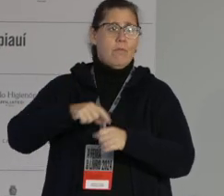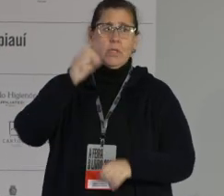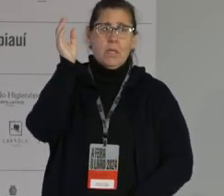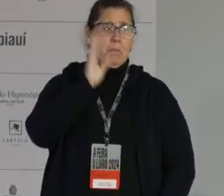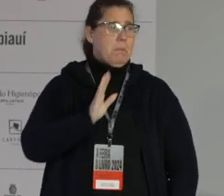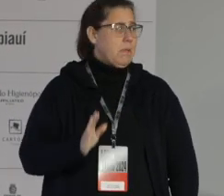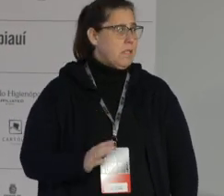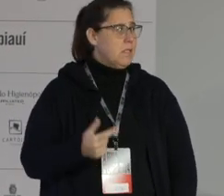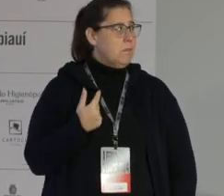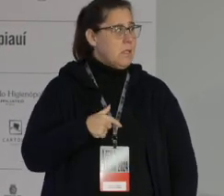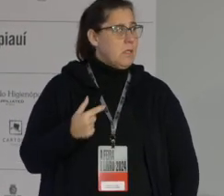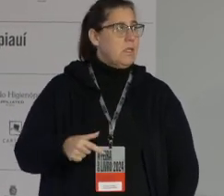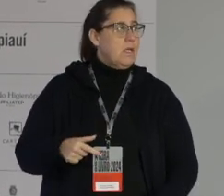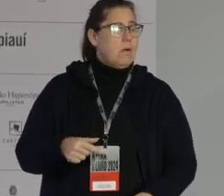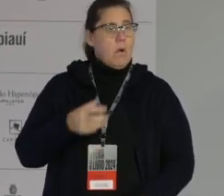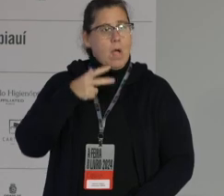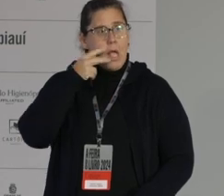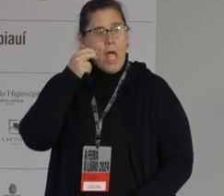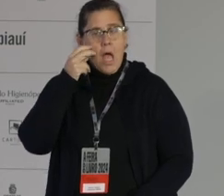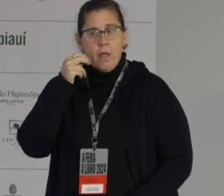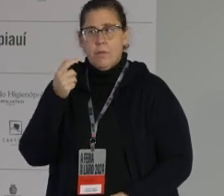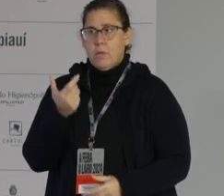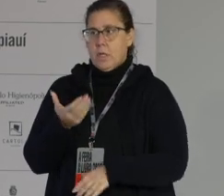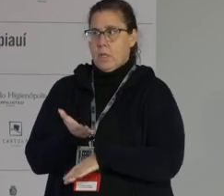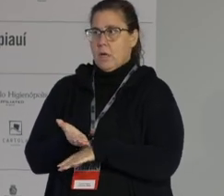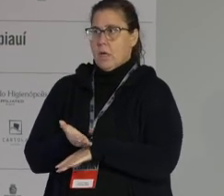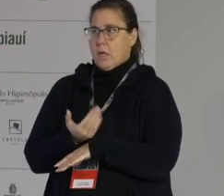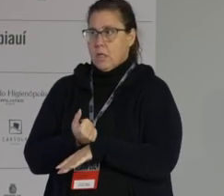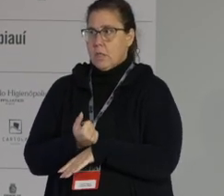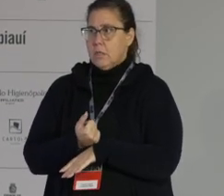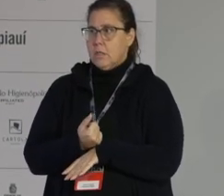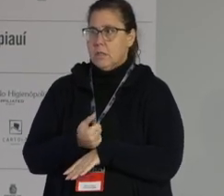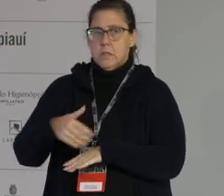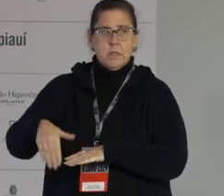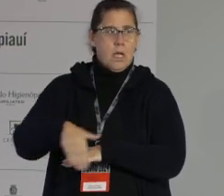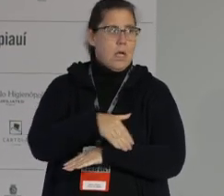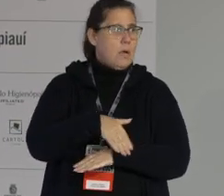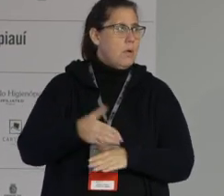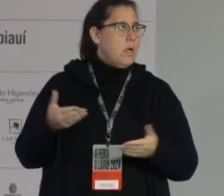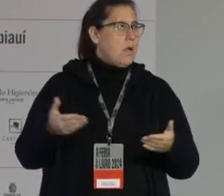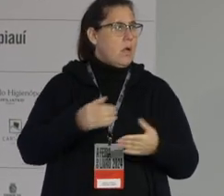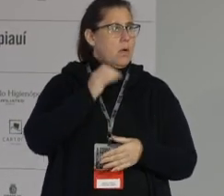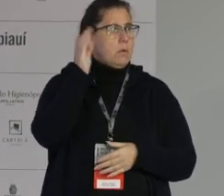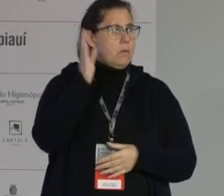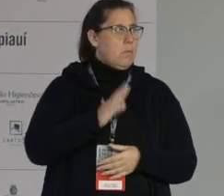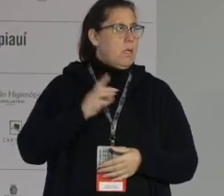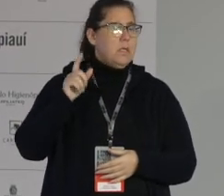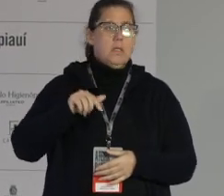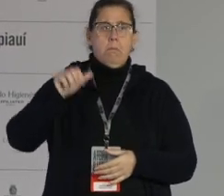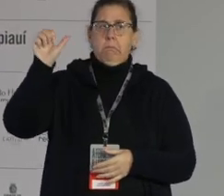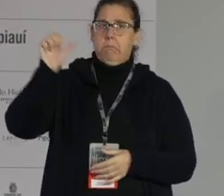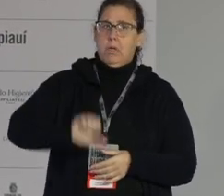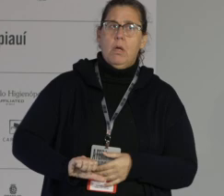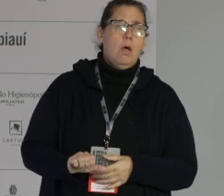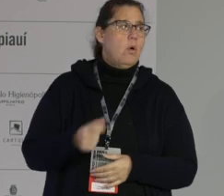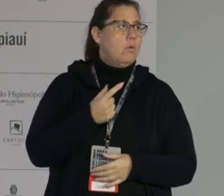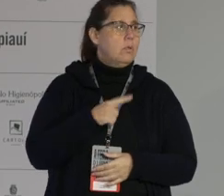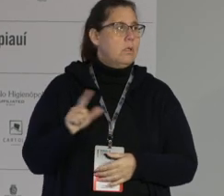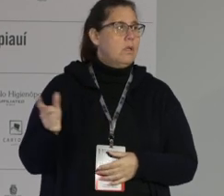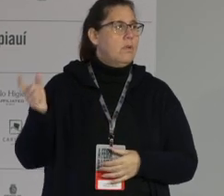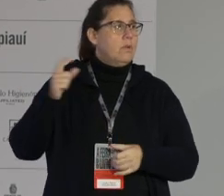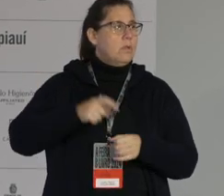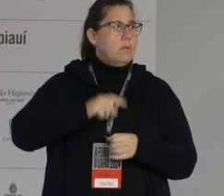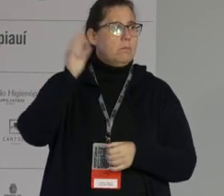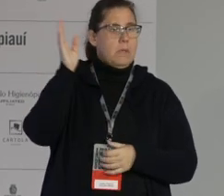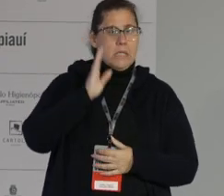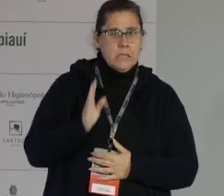porque eles cresceram, eram gatos de rua que foram resgatados. Então, para eles, o Brasil é um terror. A última coisa que eles querem é voltar para o Brasil.